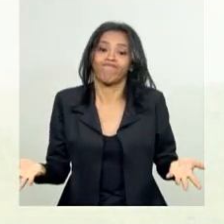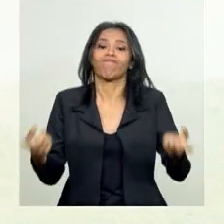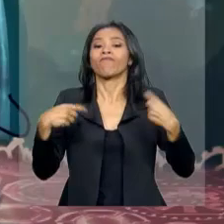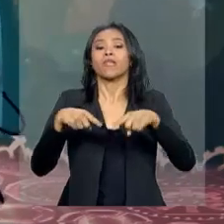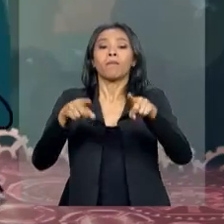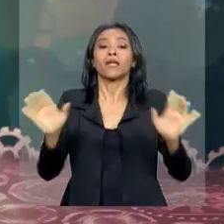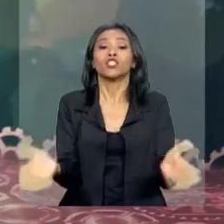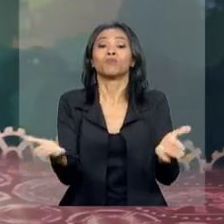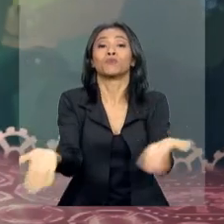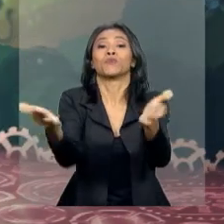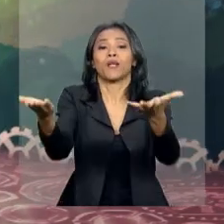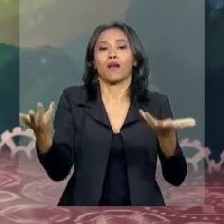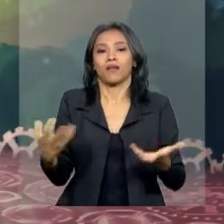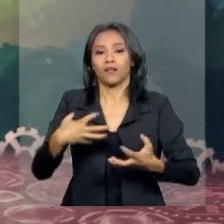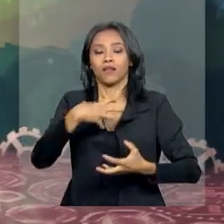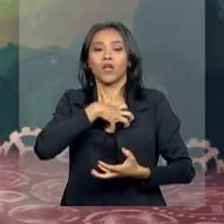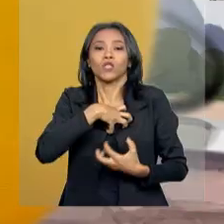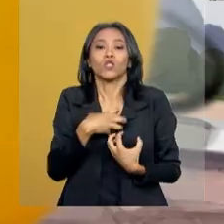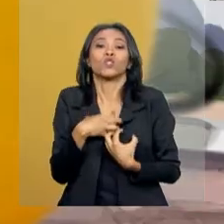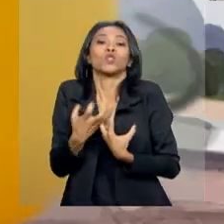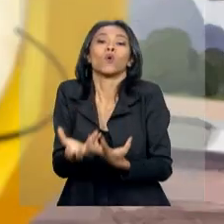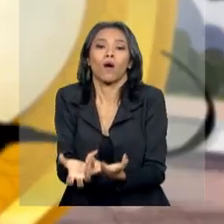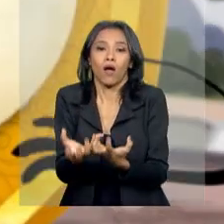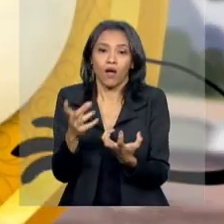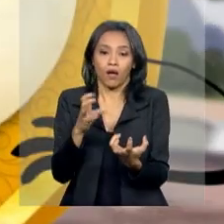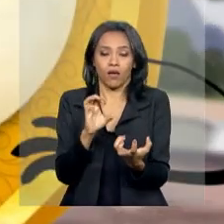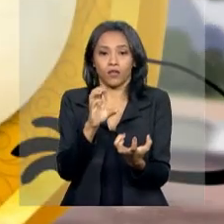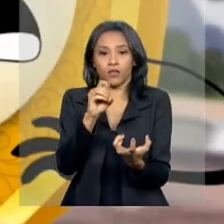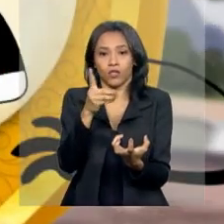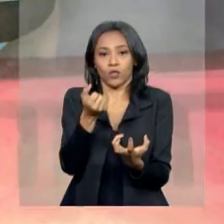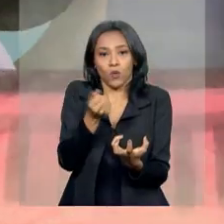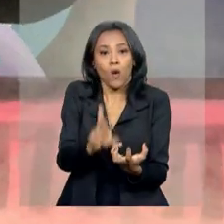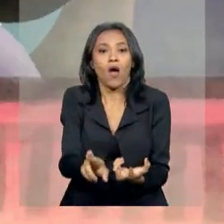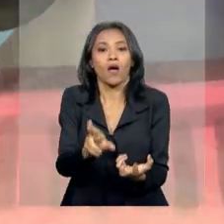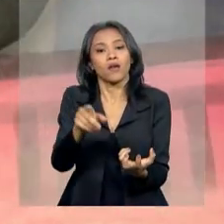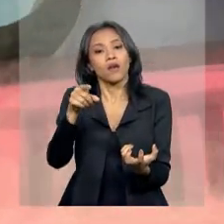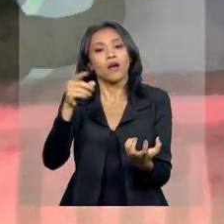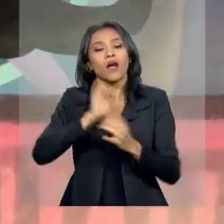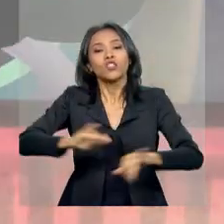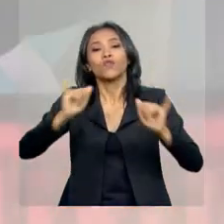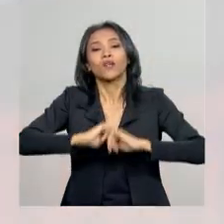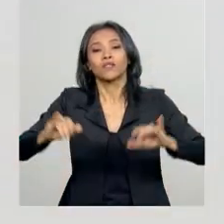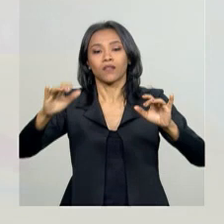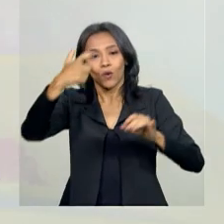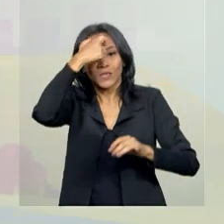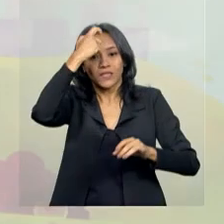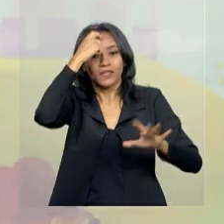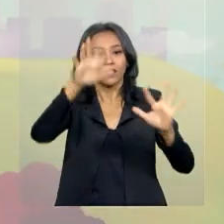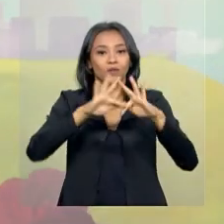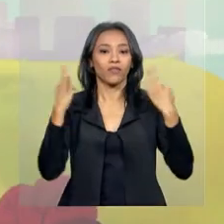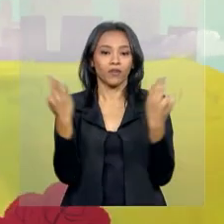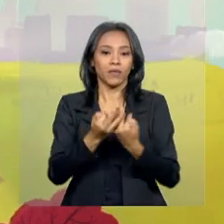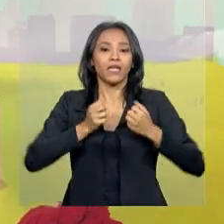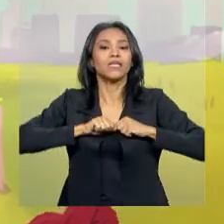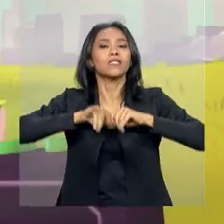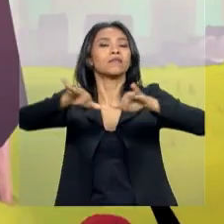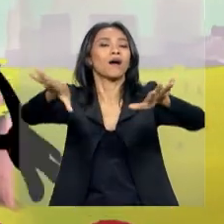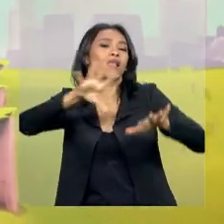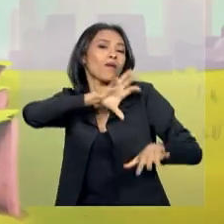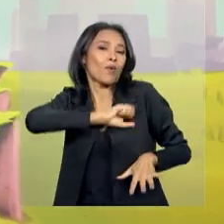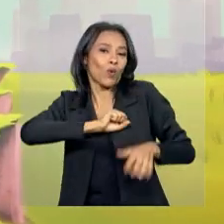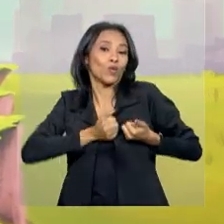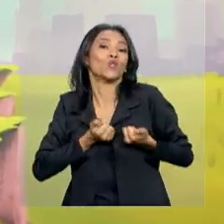de órgãos, o Ministério da Saúde lançou uma campanha para conscientizar as famílias, com o slogan Espalhe Amor, Doe